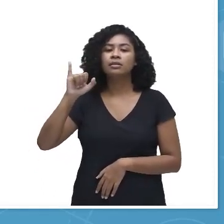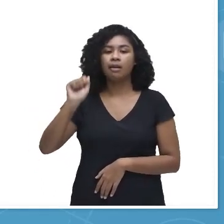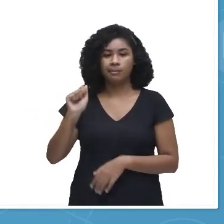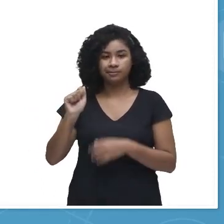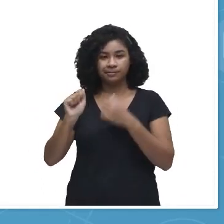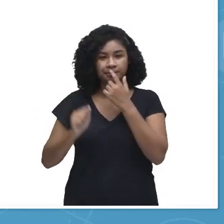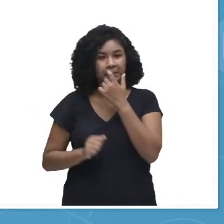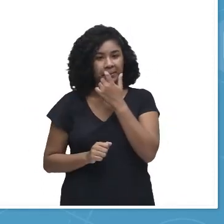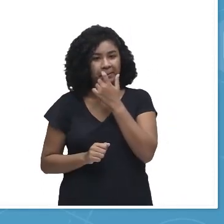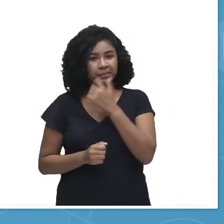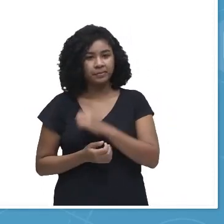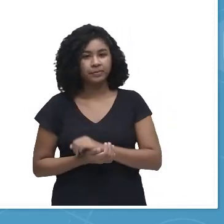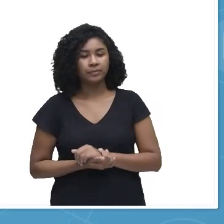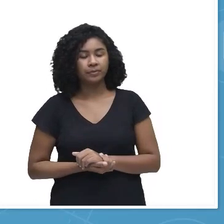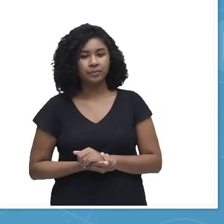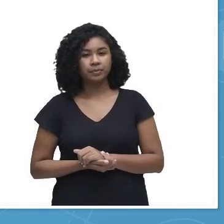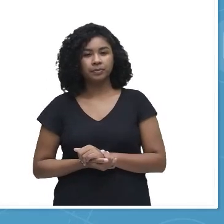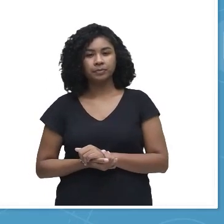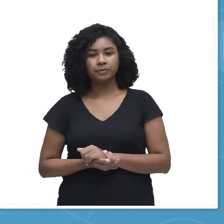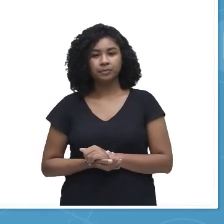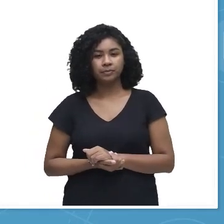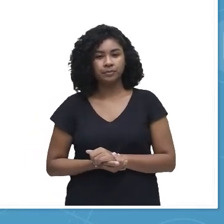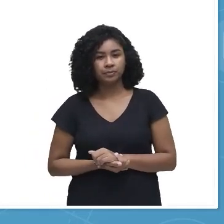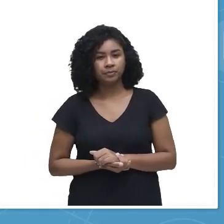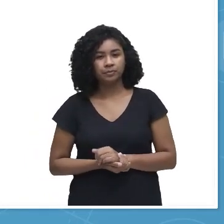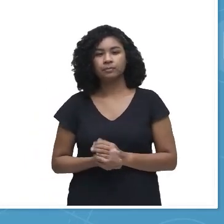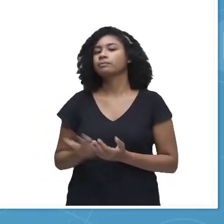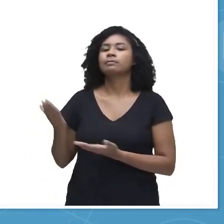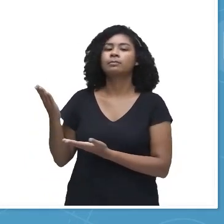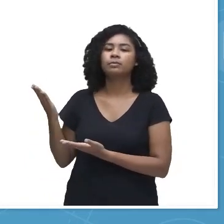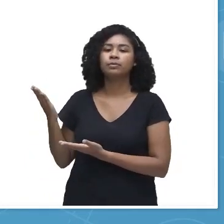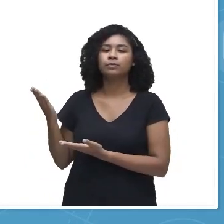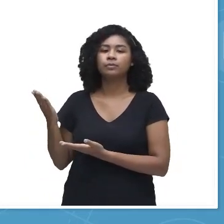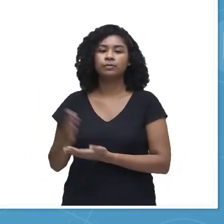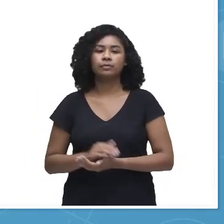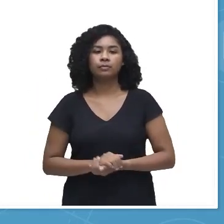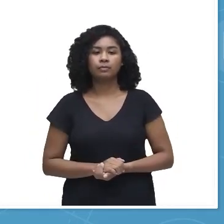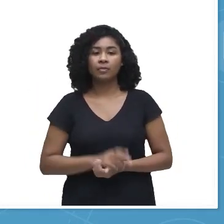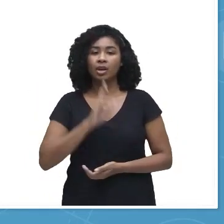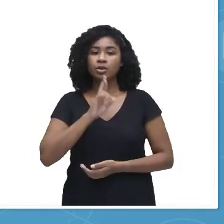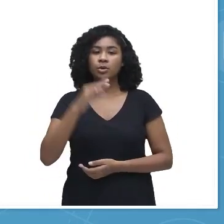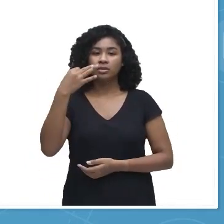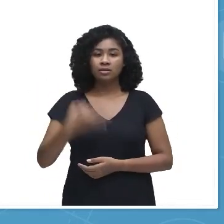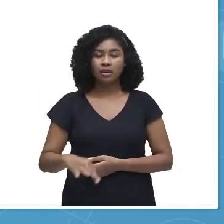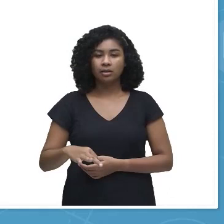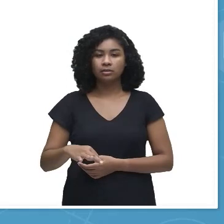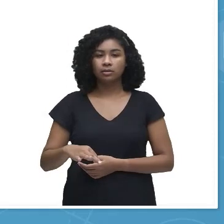essa mulher. Por favor, gabarito da questão 2. Questão correta, questão